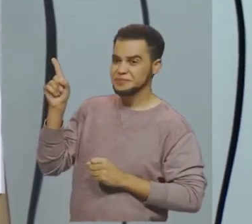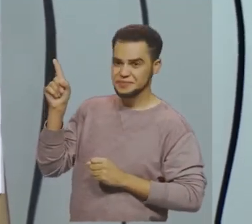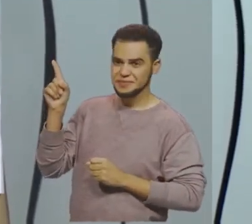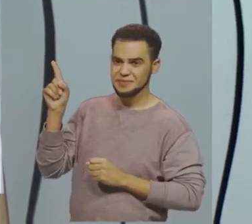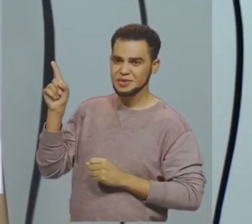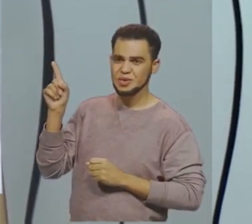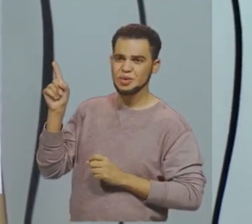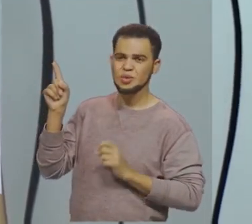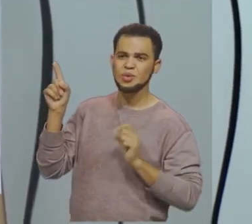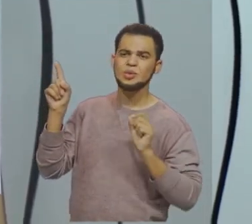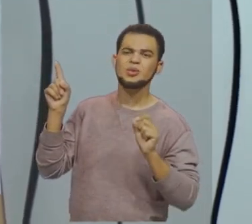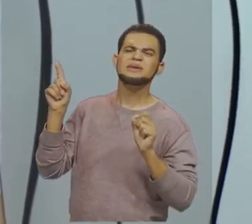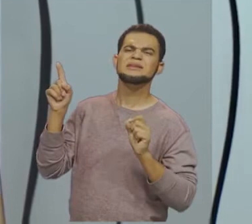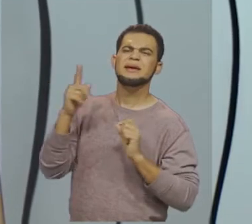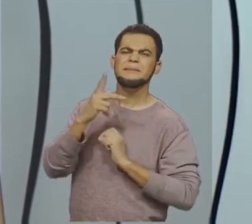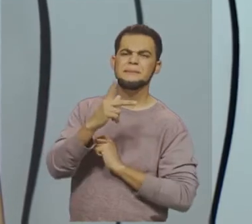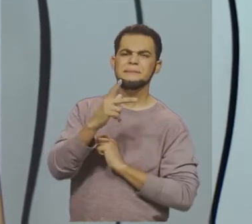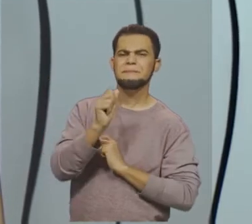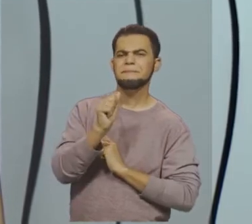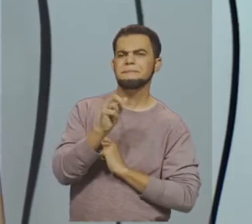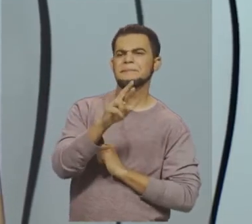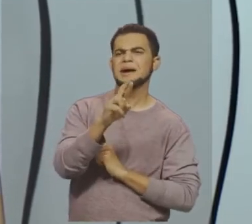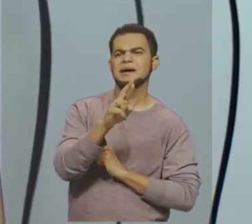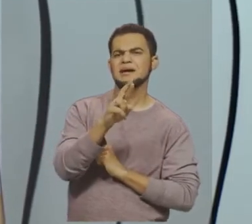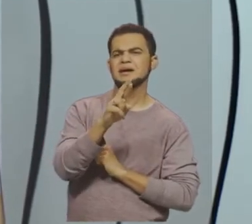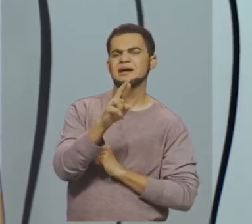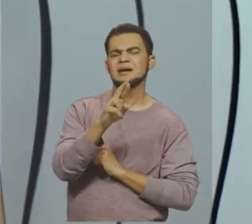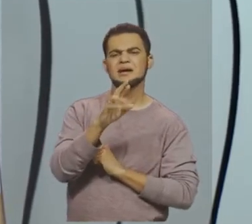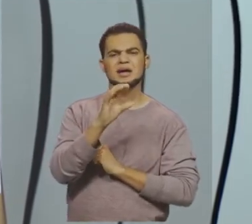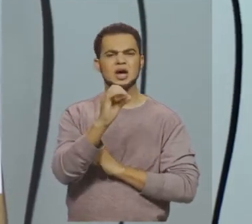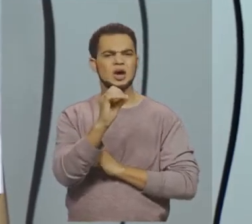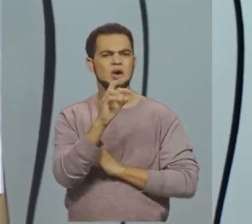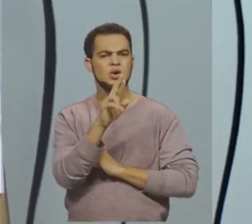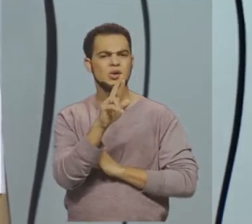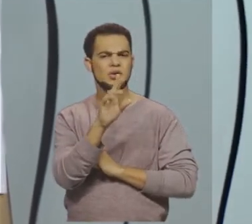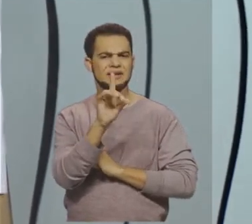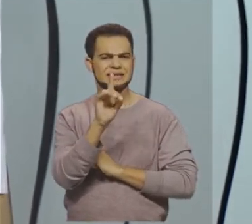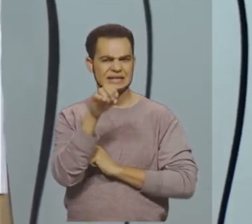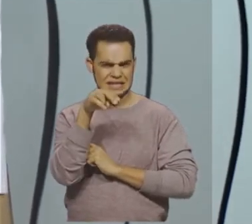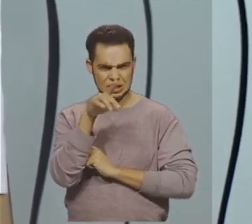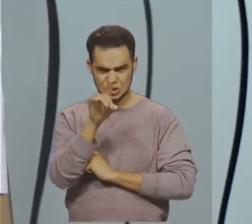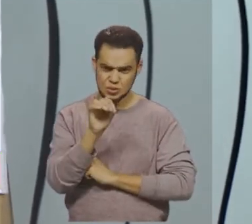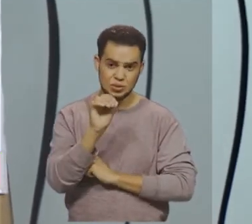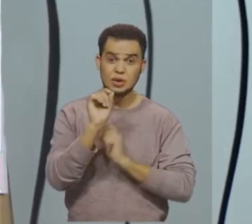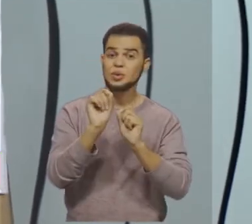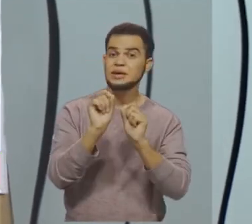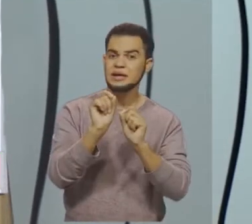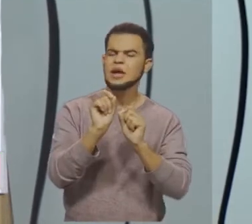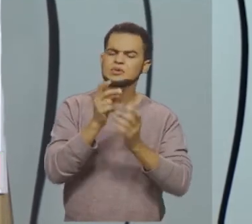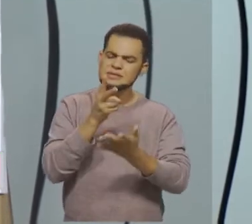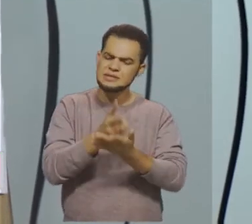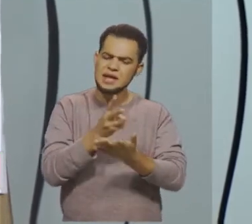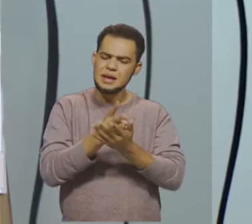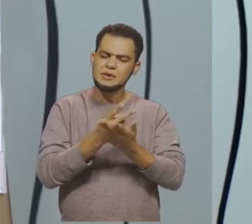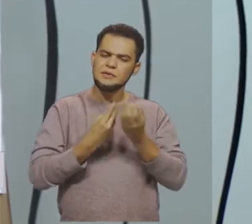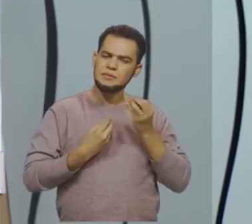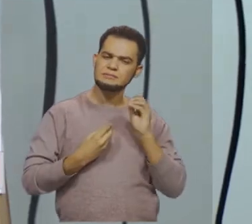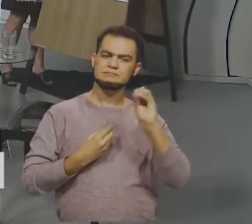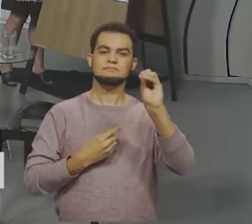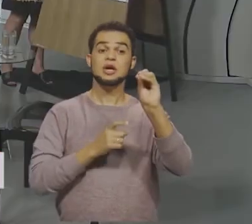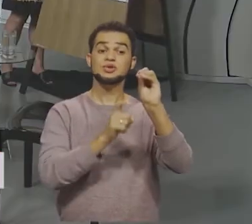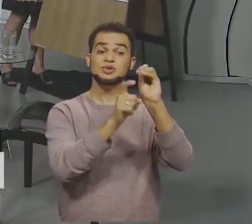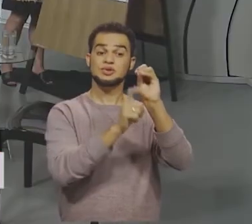vai ser um conjunto que eu sempre vou representar o x primeiro e o